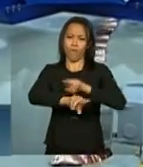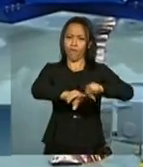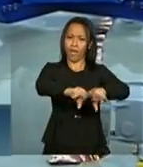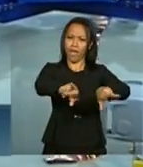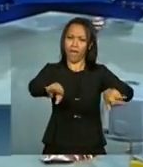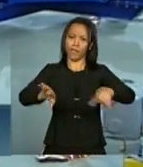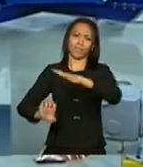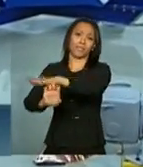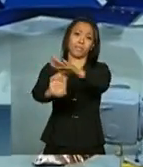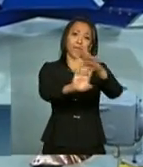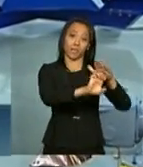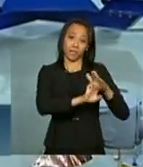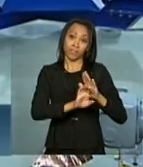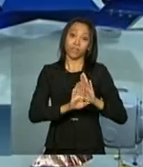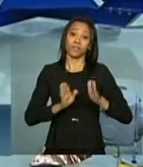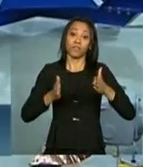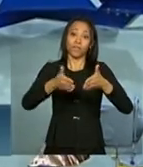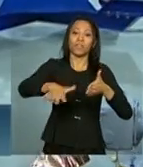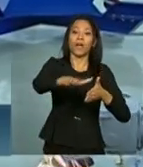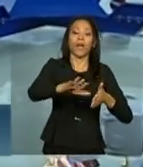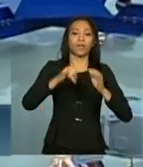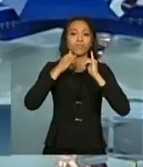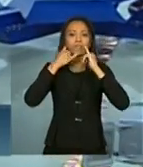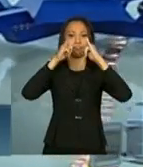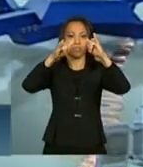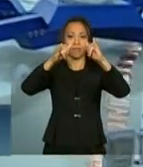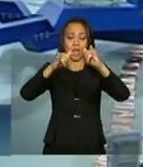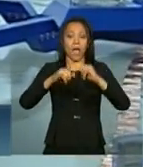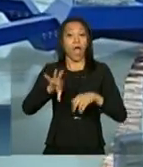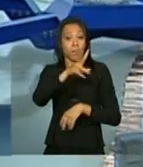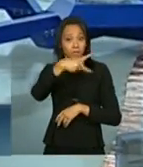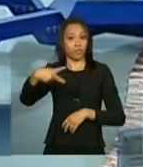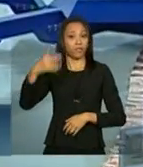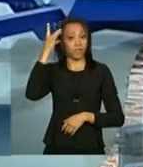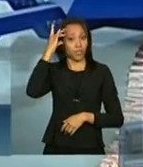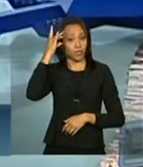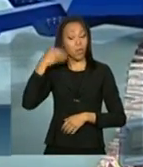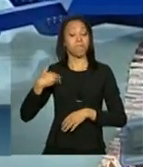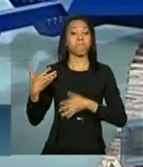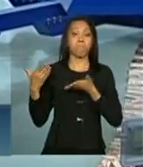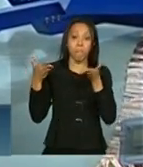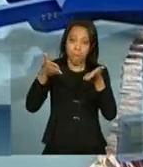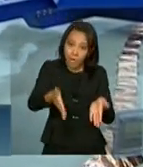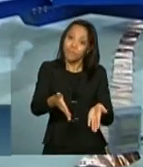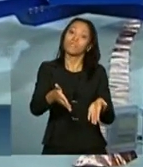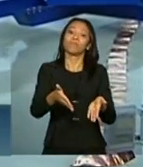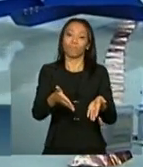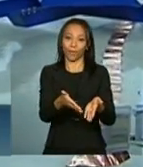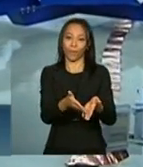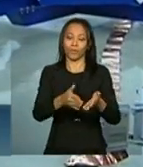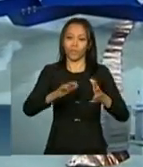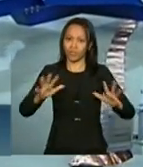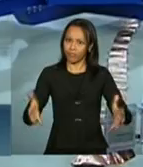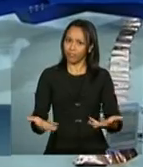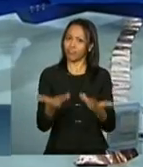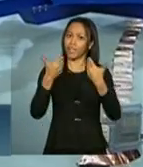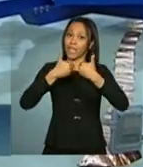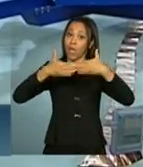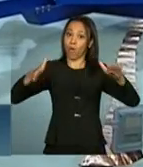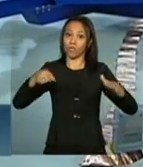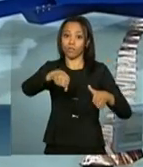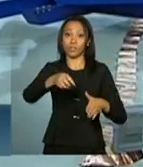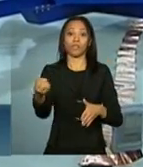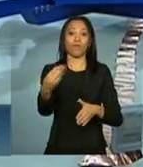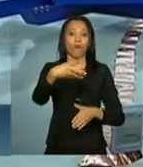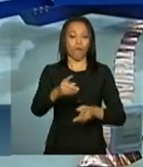de energia elétrica. A presidenta, então, participou da solenidade de inauguração desta nova unidade,